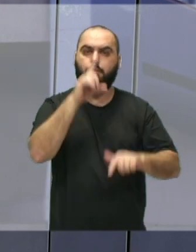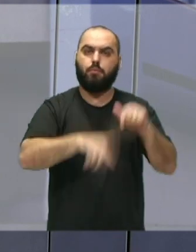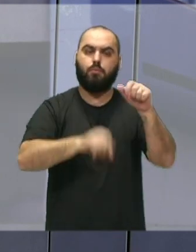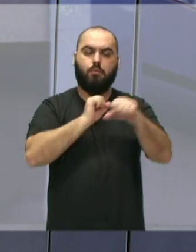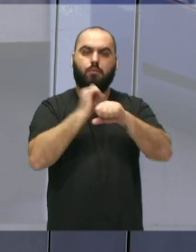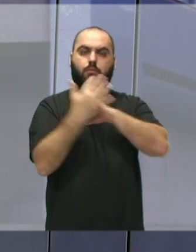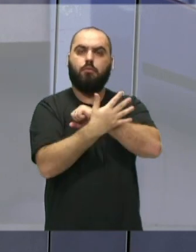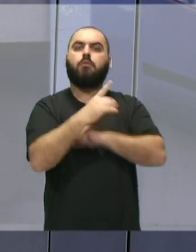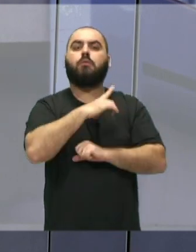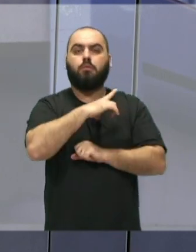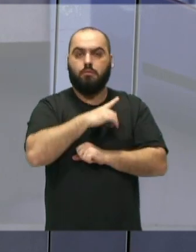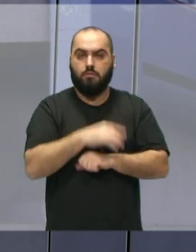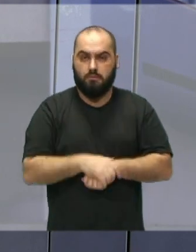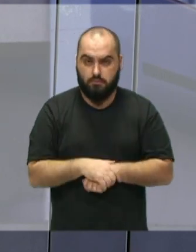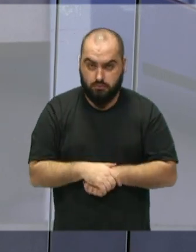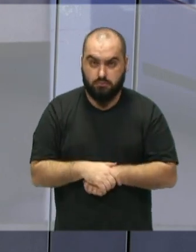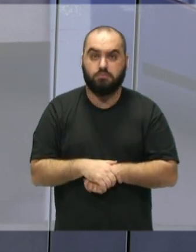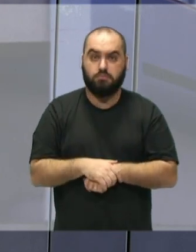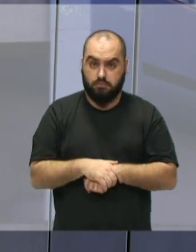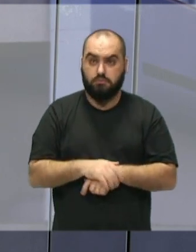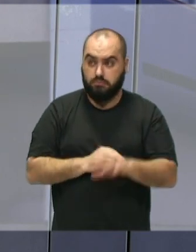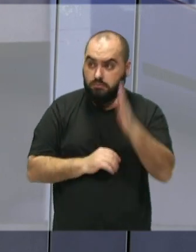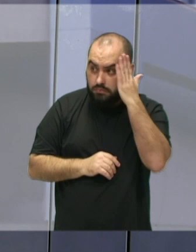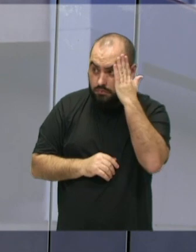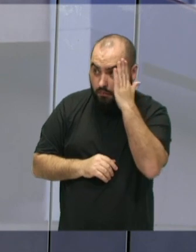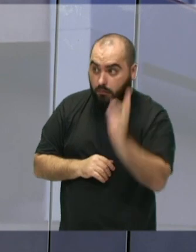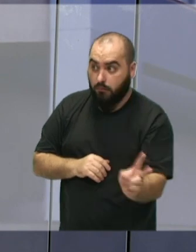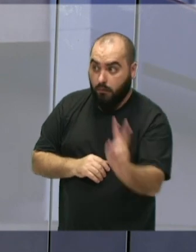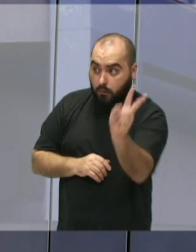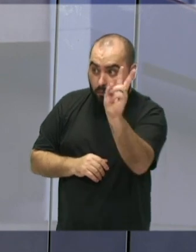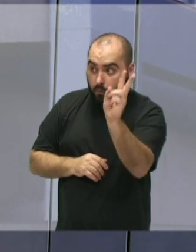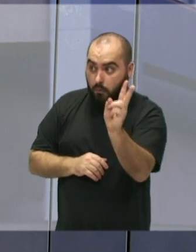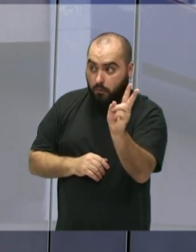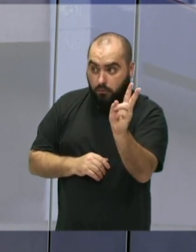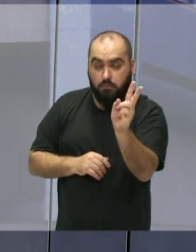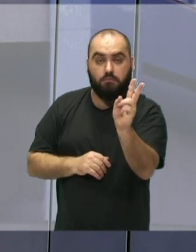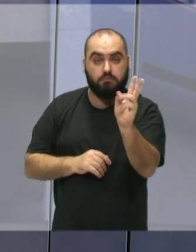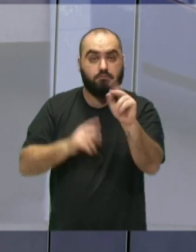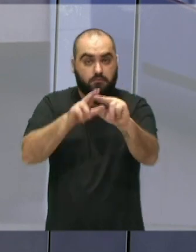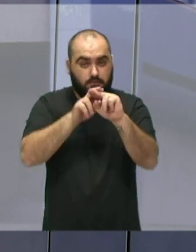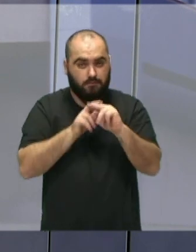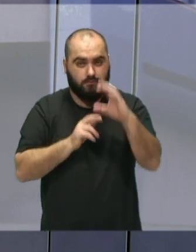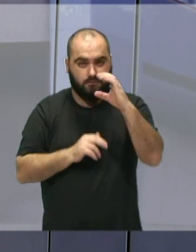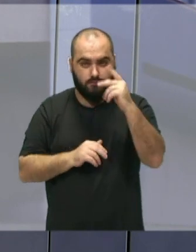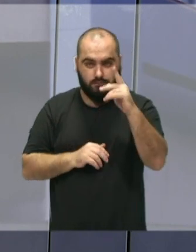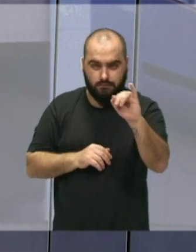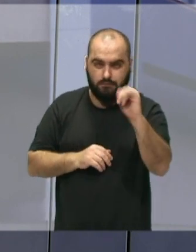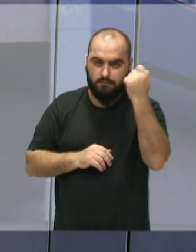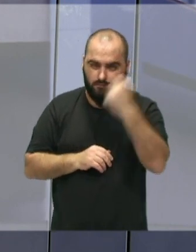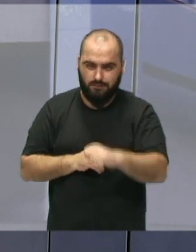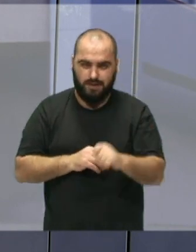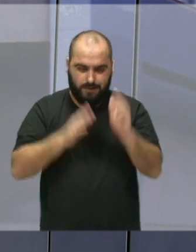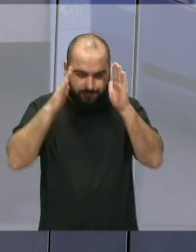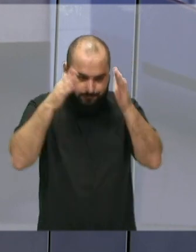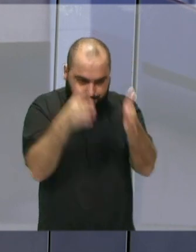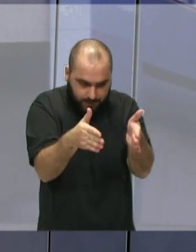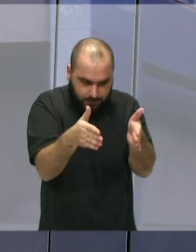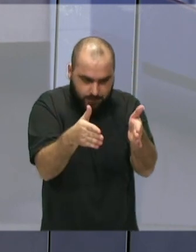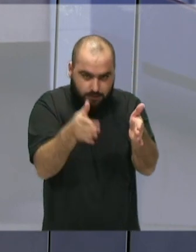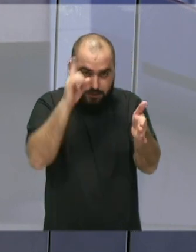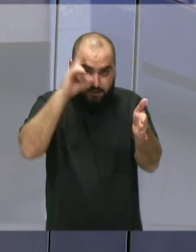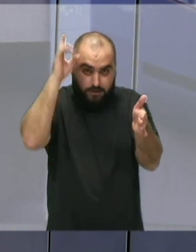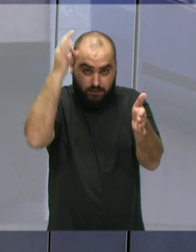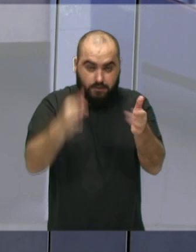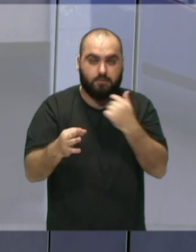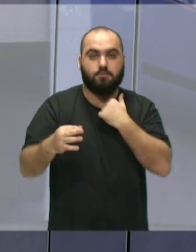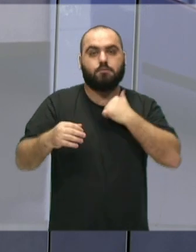pandemia. Vocês têm noção de quanto foi envolvido? E como a CPI ela tem que ter um fato certo e uma data certa para acabar, quando eu entrei